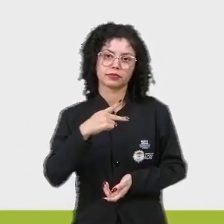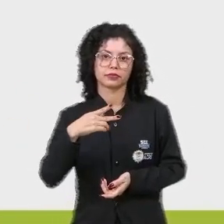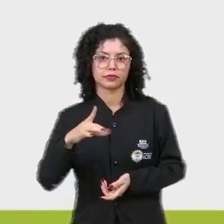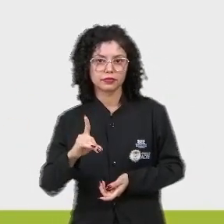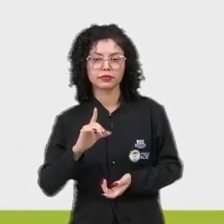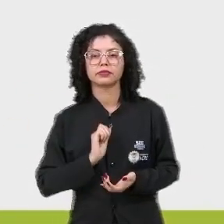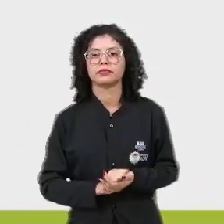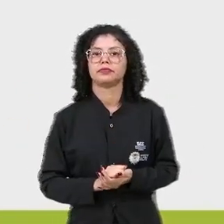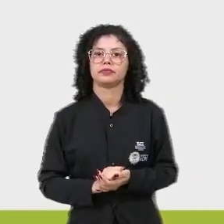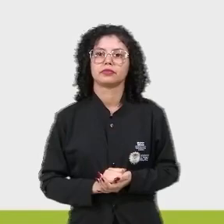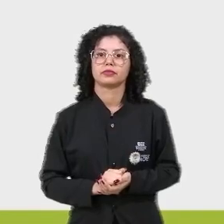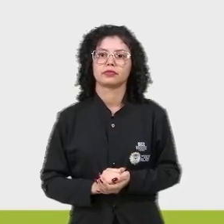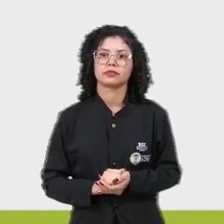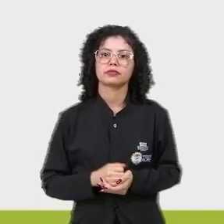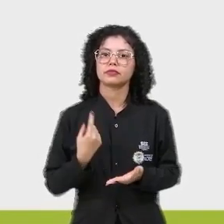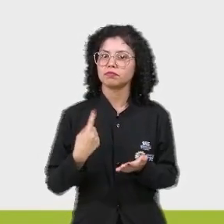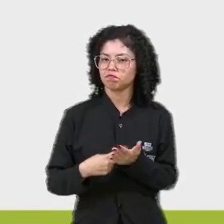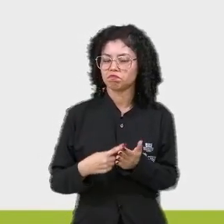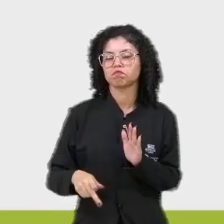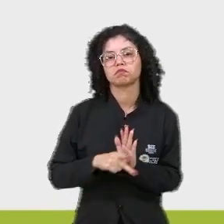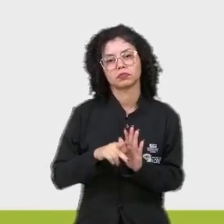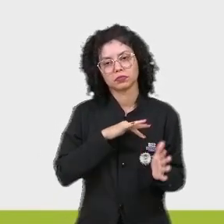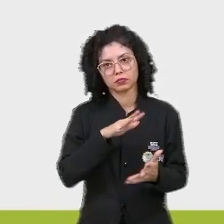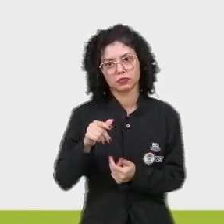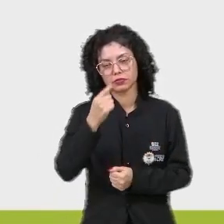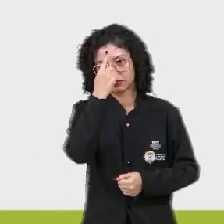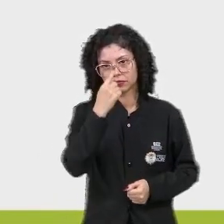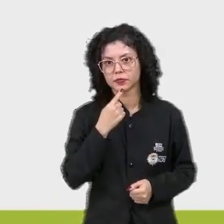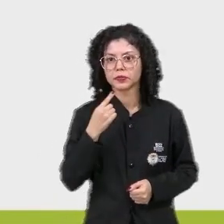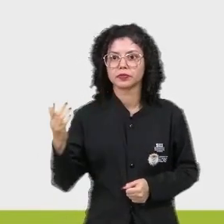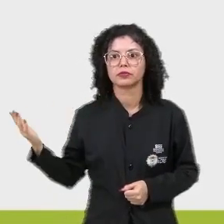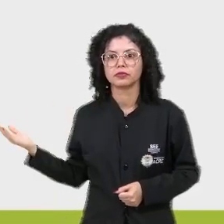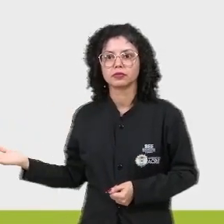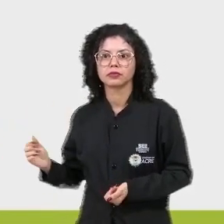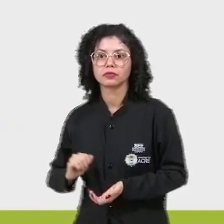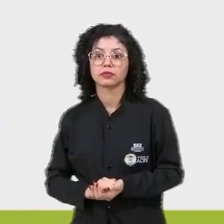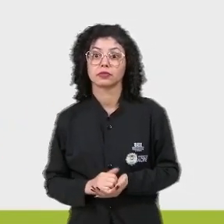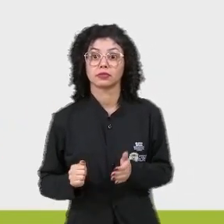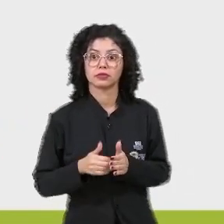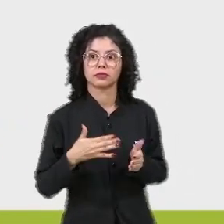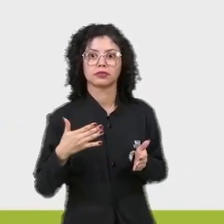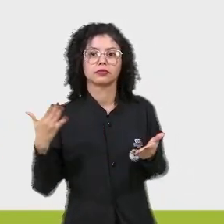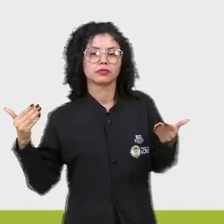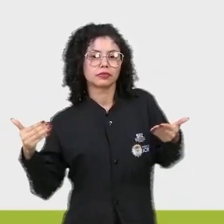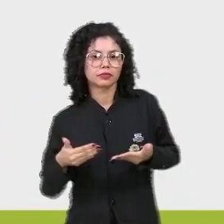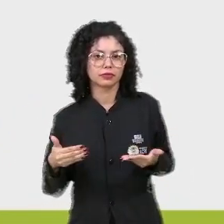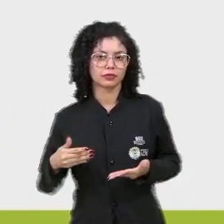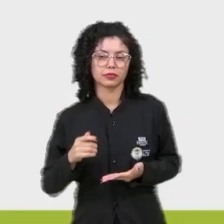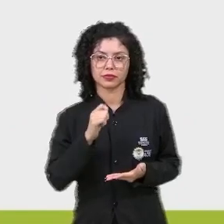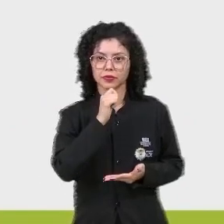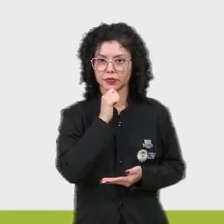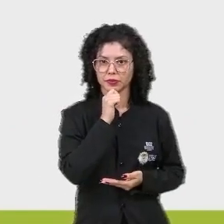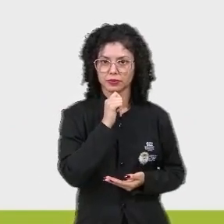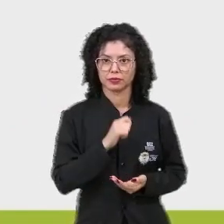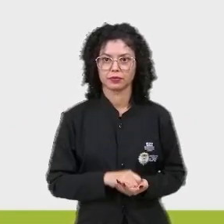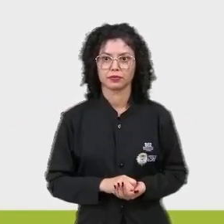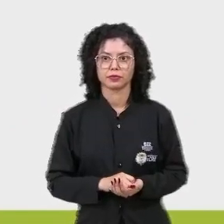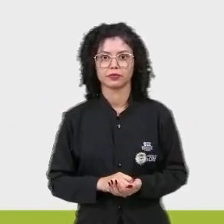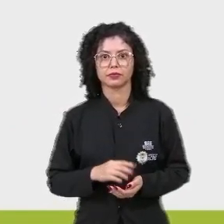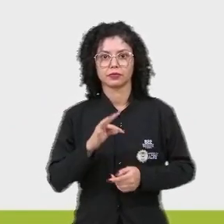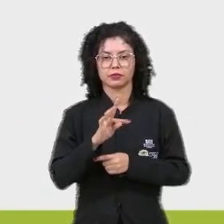enfim, que marcou o mundo com essa imagem, e muita gente até faz isso como